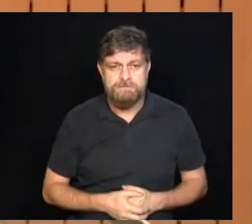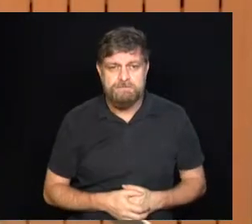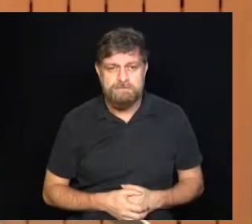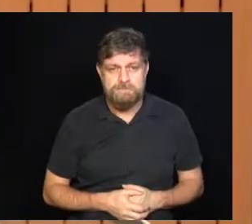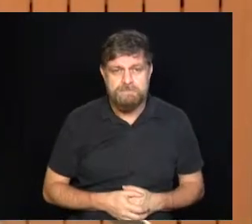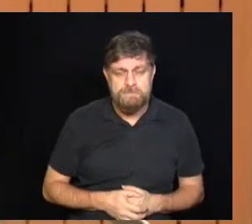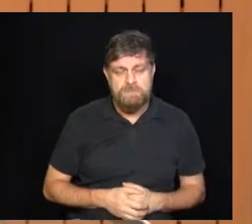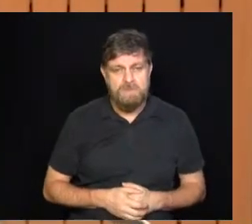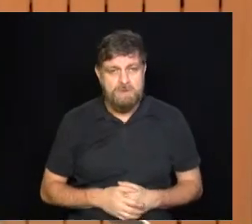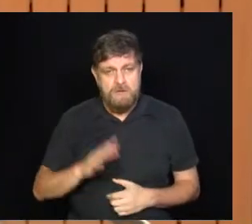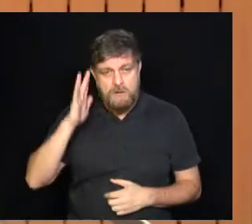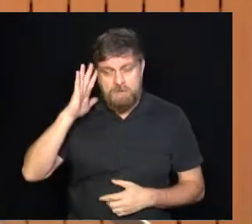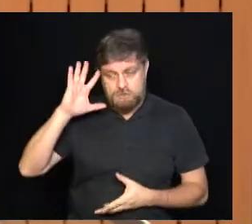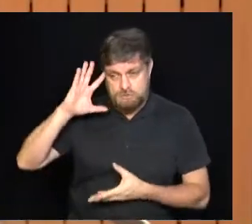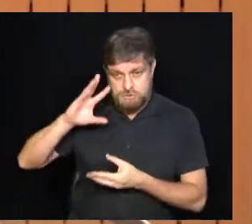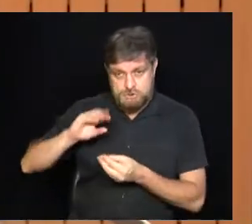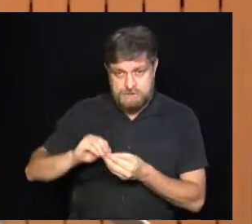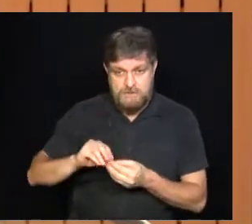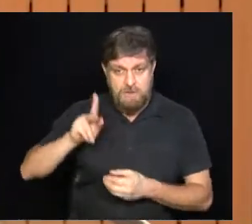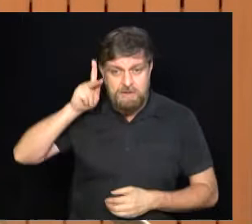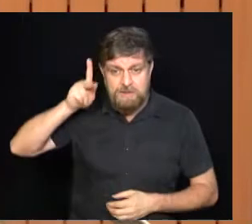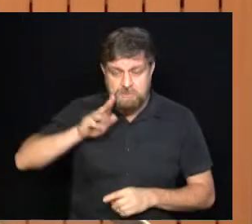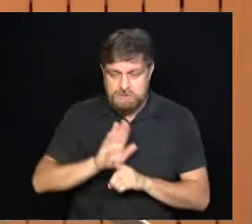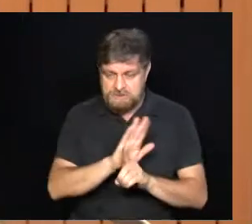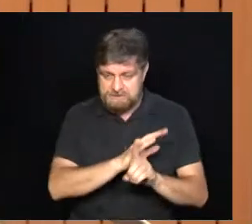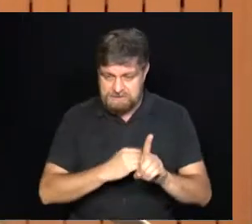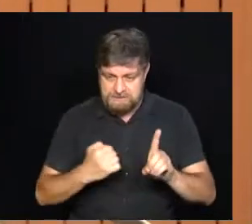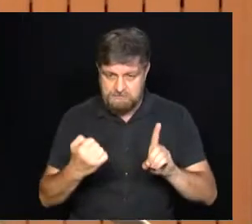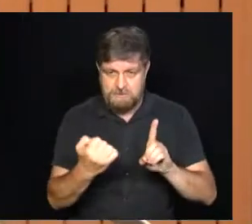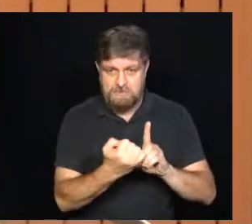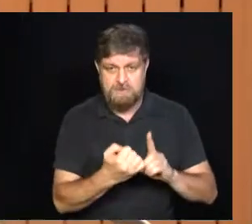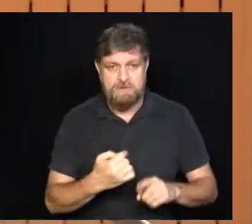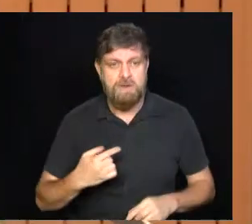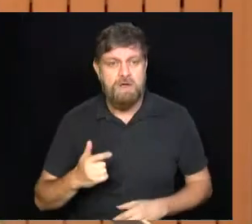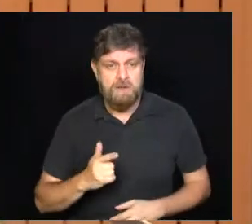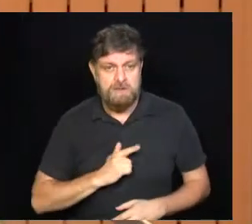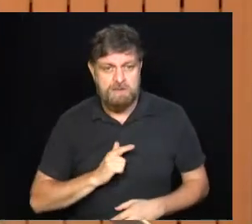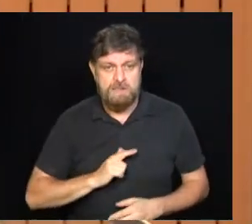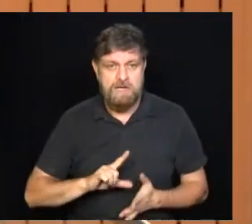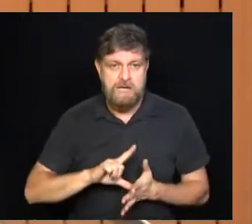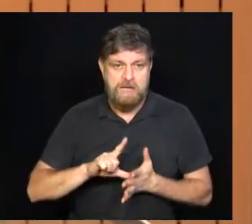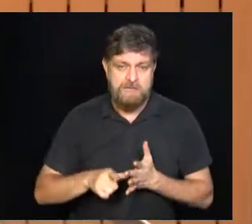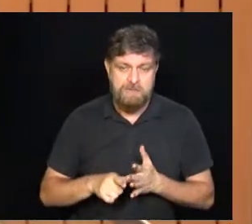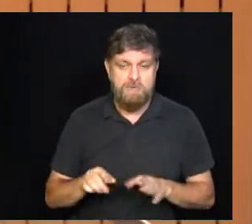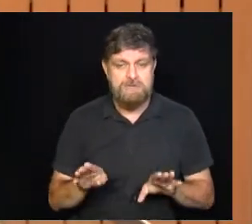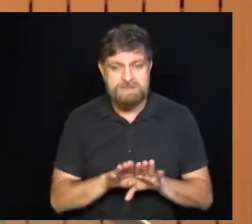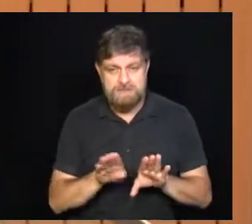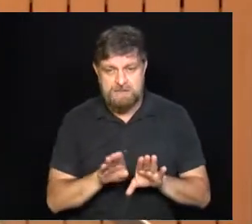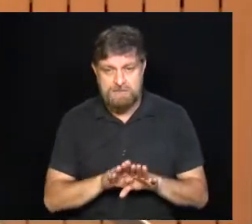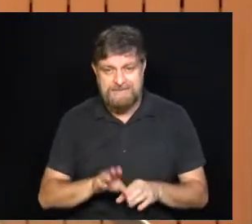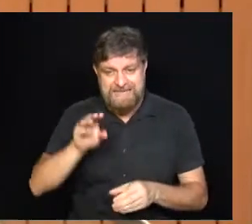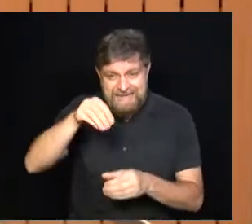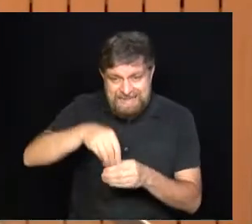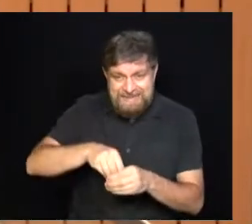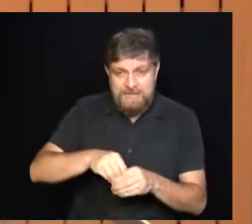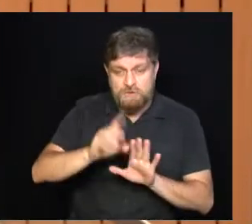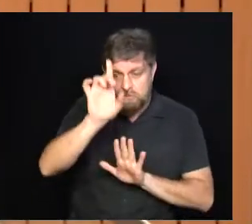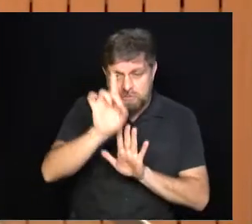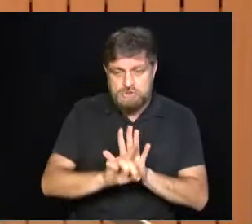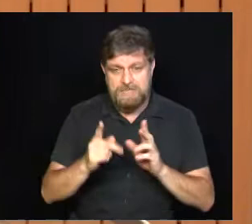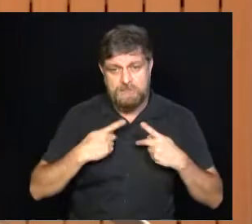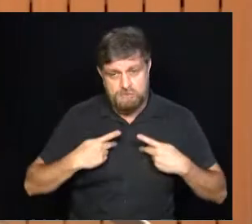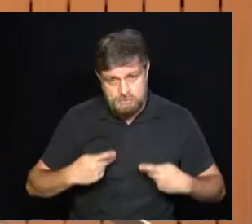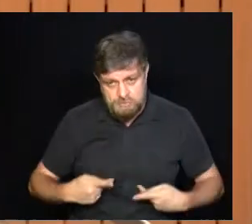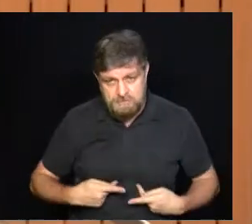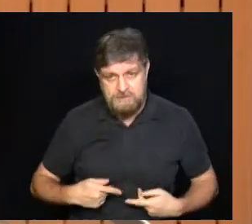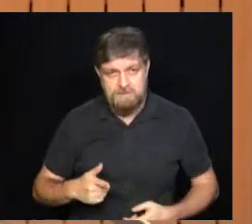que, no geral, para dentro da política de assistência social, aí nós temos, é claro, as ofertas para dentro da política de direitos humanos,